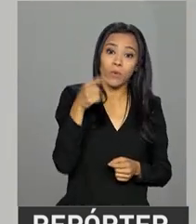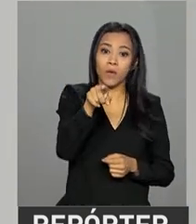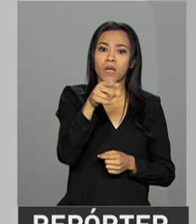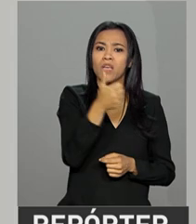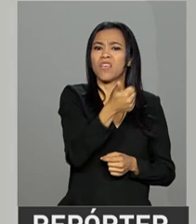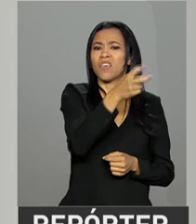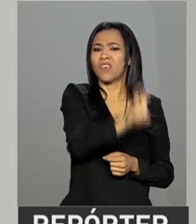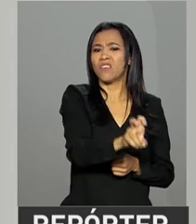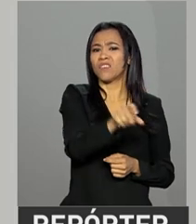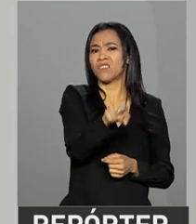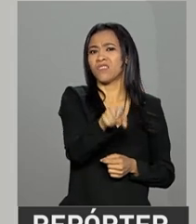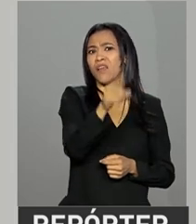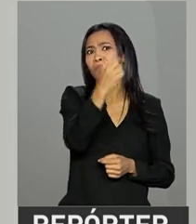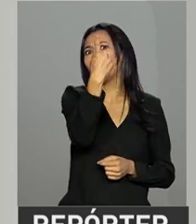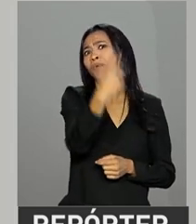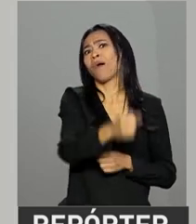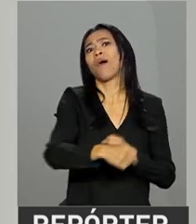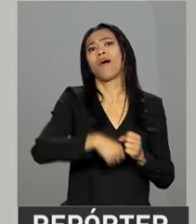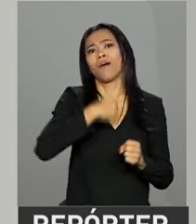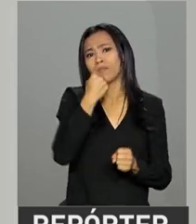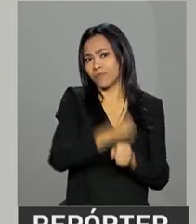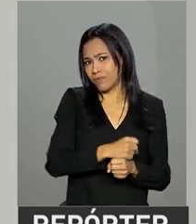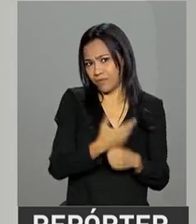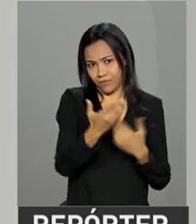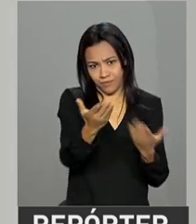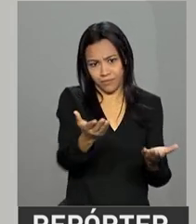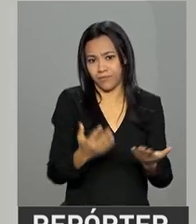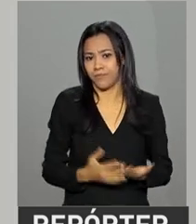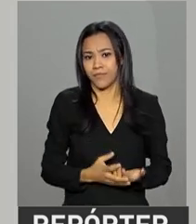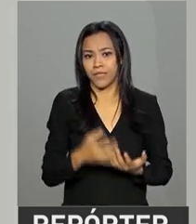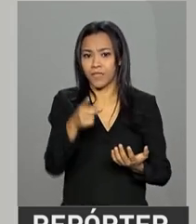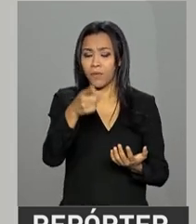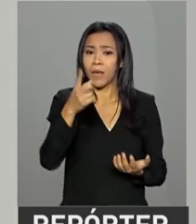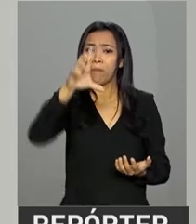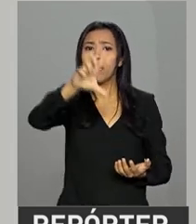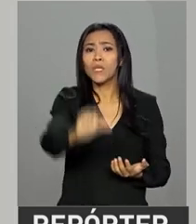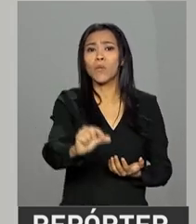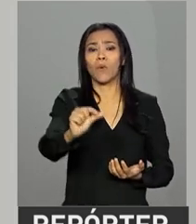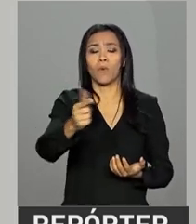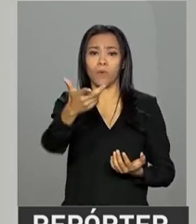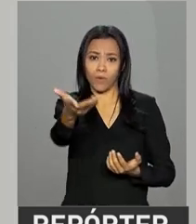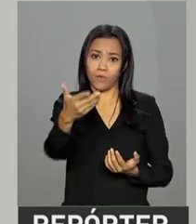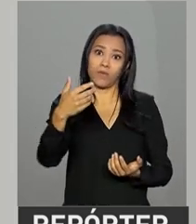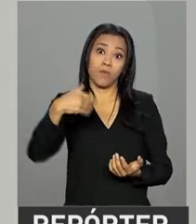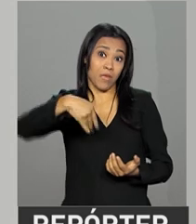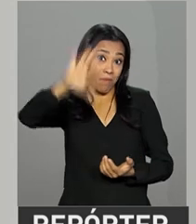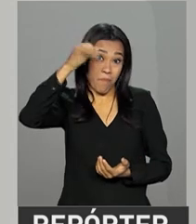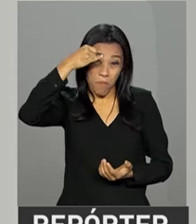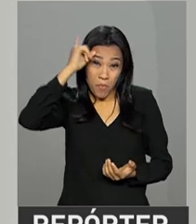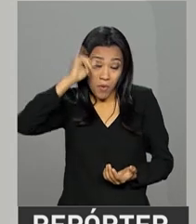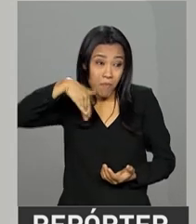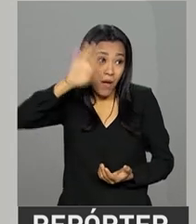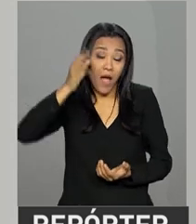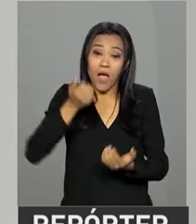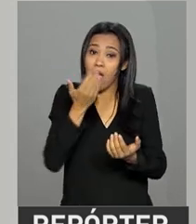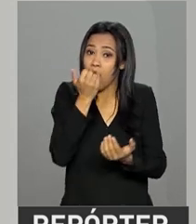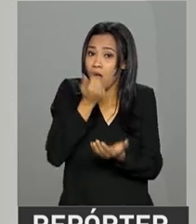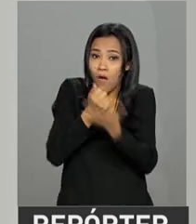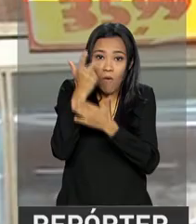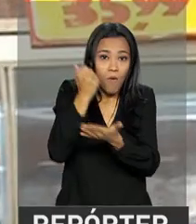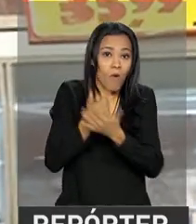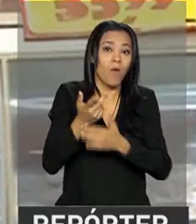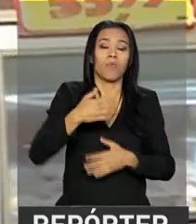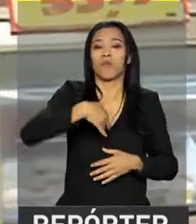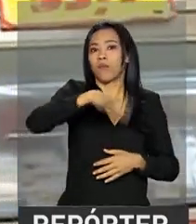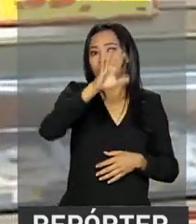quilos desse tipo de carne ao ano é a média por habitante o volume é menor que a metade do consumo de carne bovina e um terço da de frango